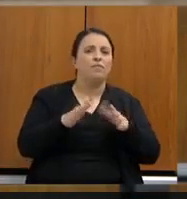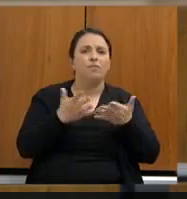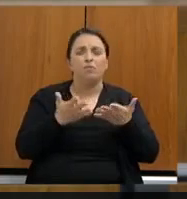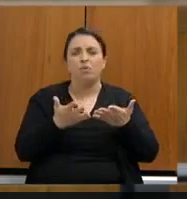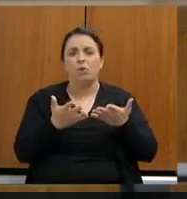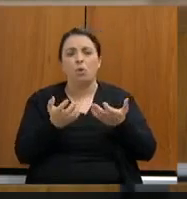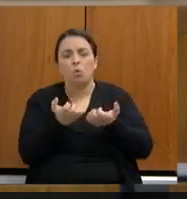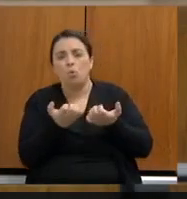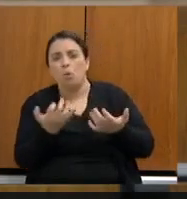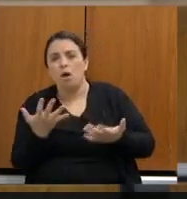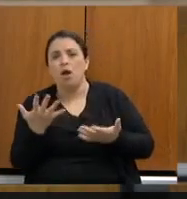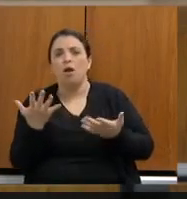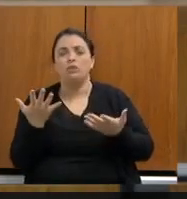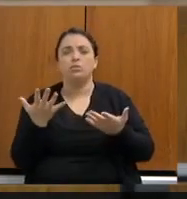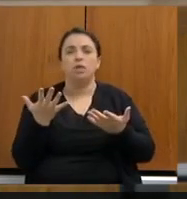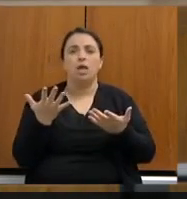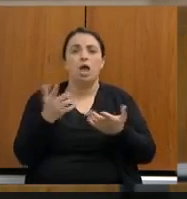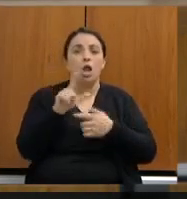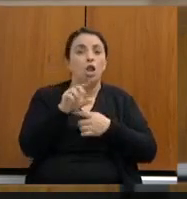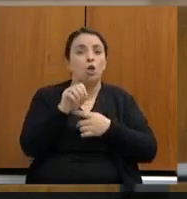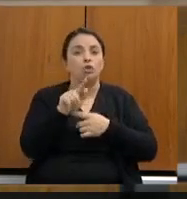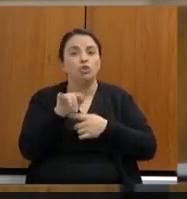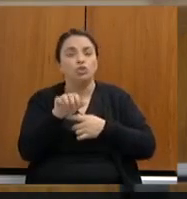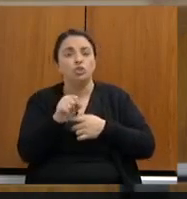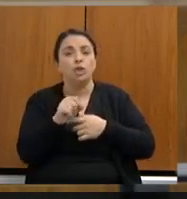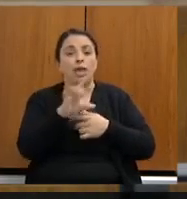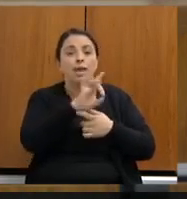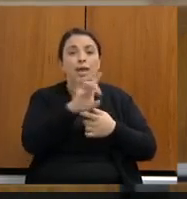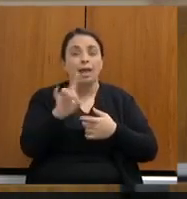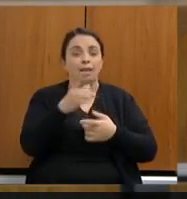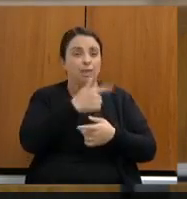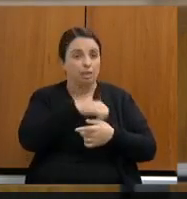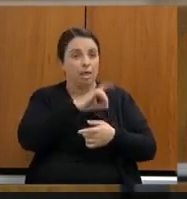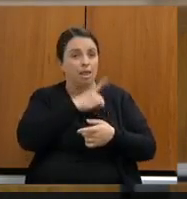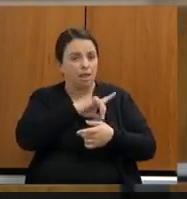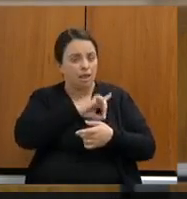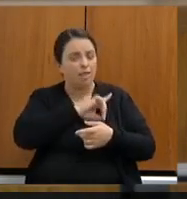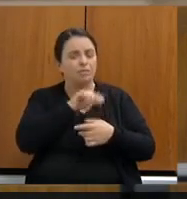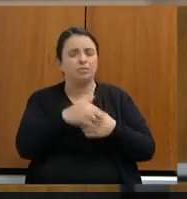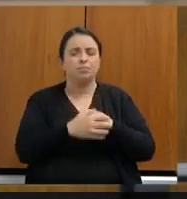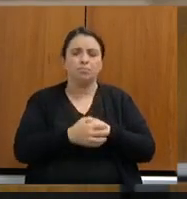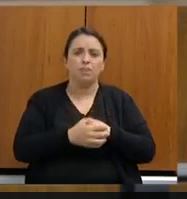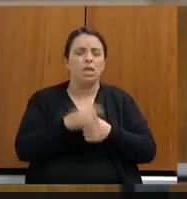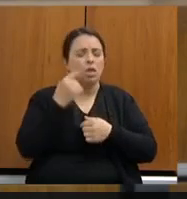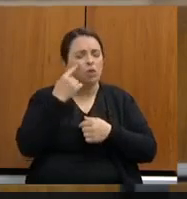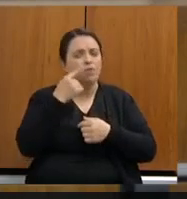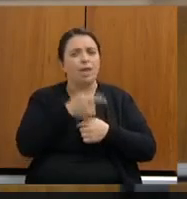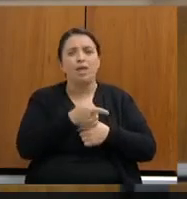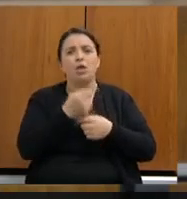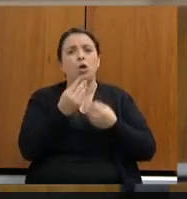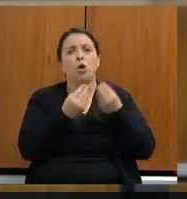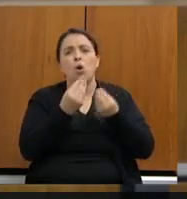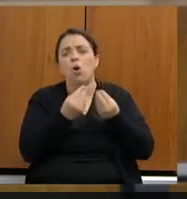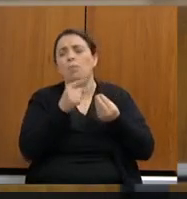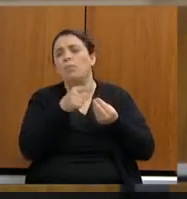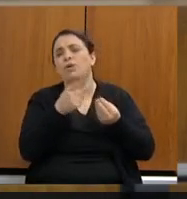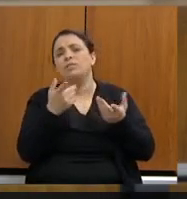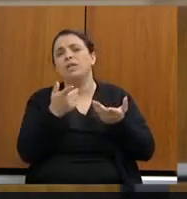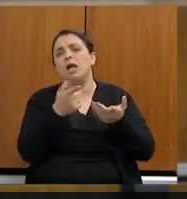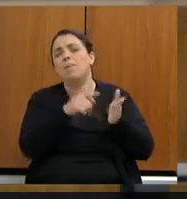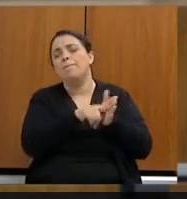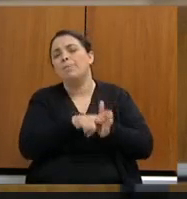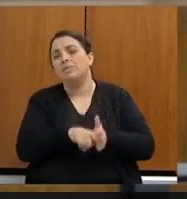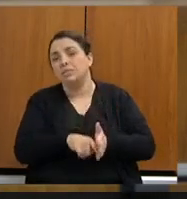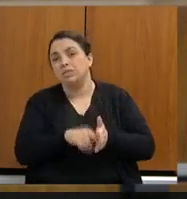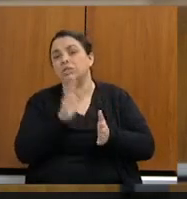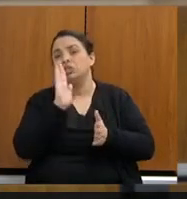recurso longe em cada uma das unidades queria saber que esse relatório que esse diagnóstico que pega ele está se já temos